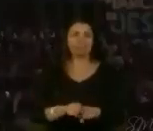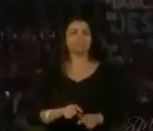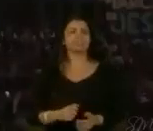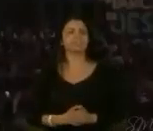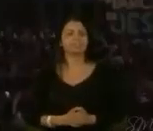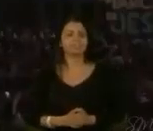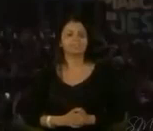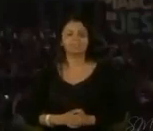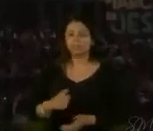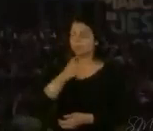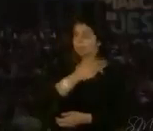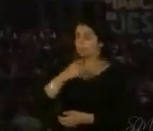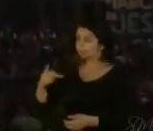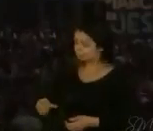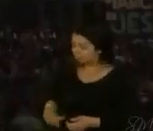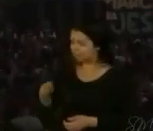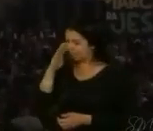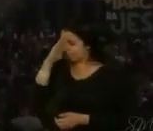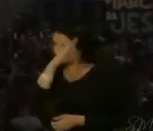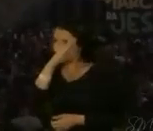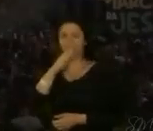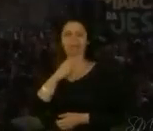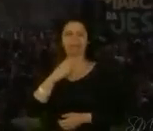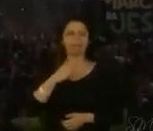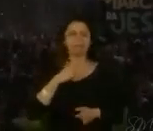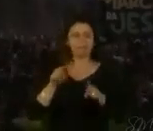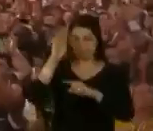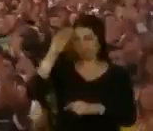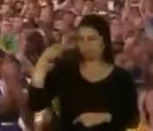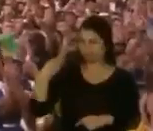Presidente Bolsonaro, primeira dama.